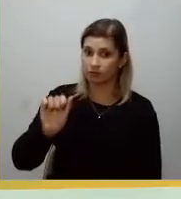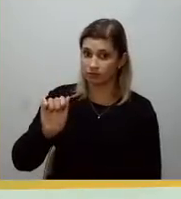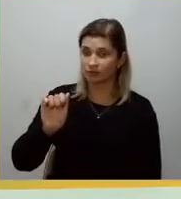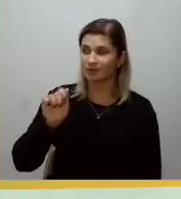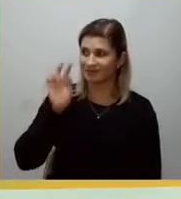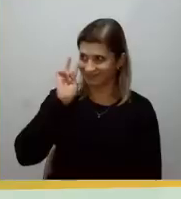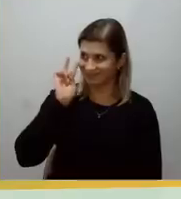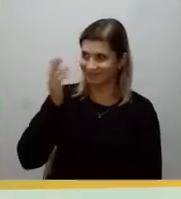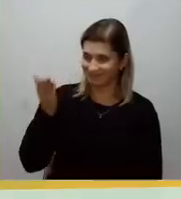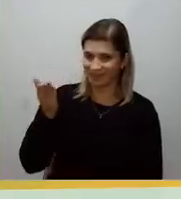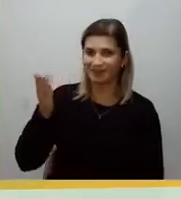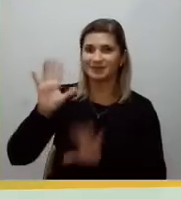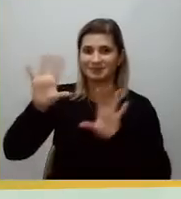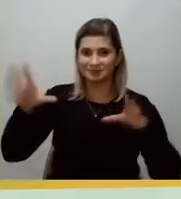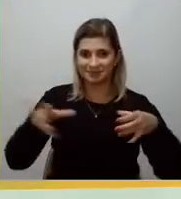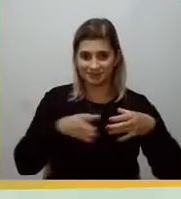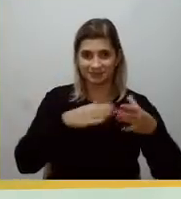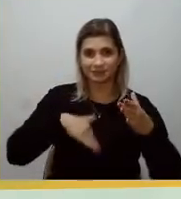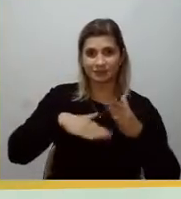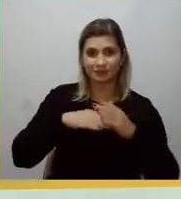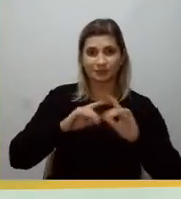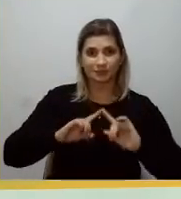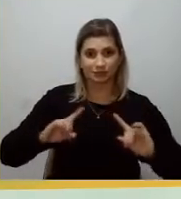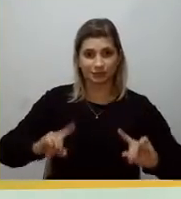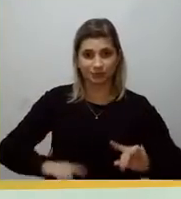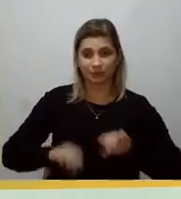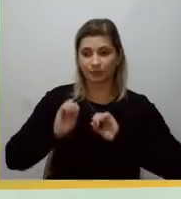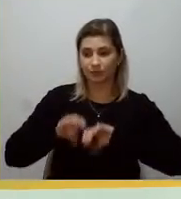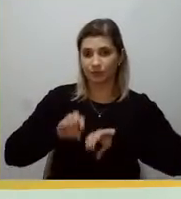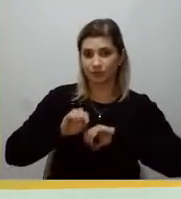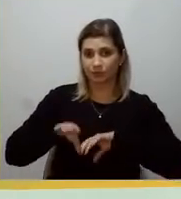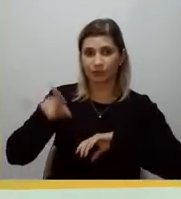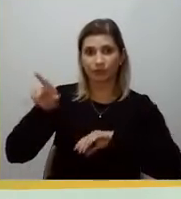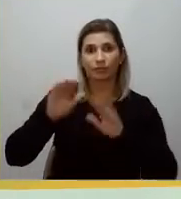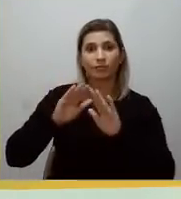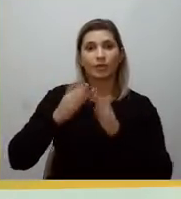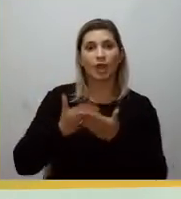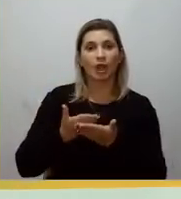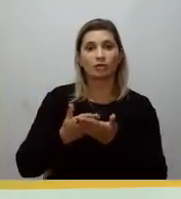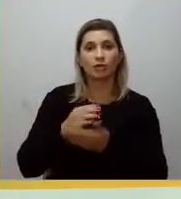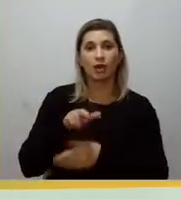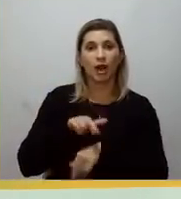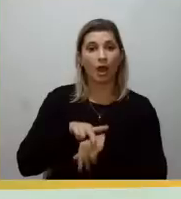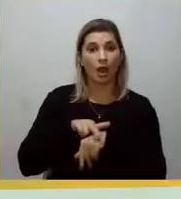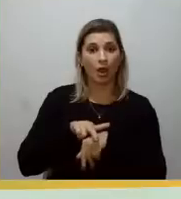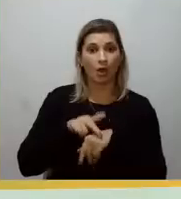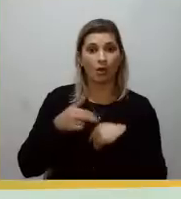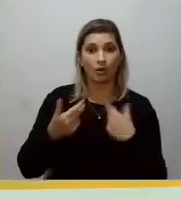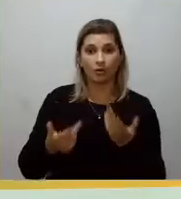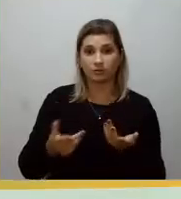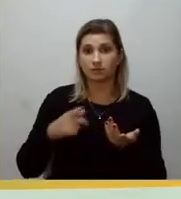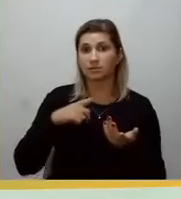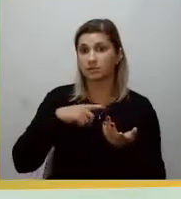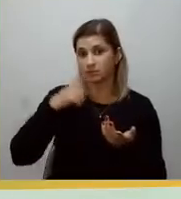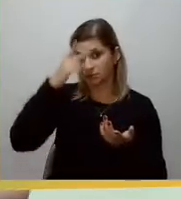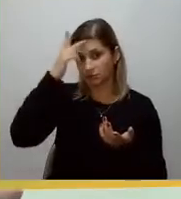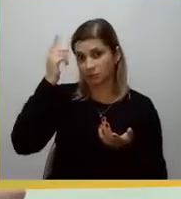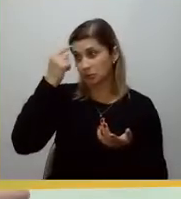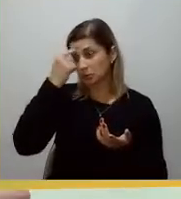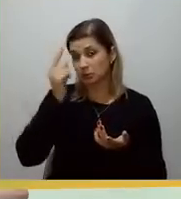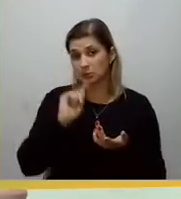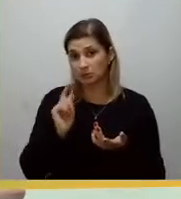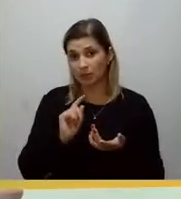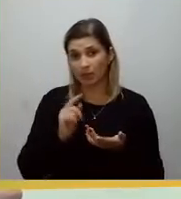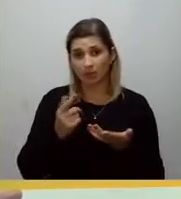os funcionários para começar a dar aula para eles naquele colégio Cor-de-Rosa ali. A verdade era que pessoas semi-analfabetas, que não iam passar em